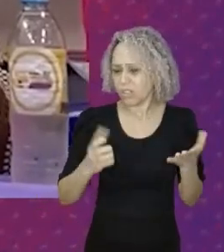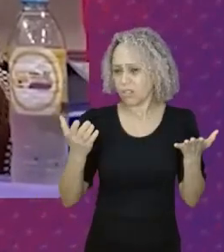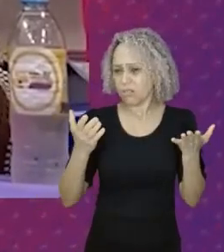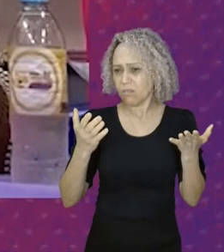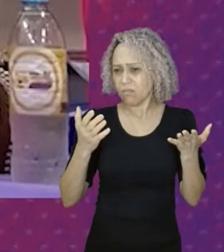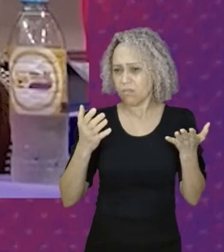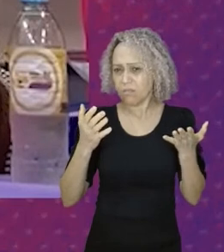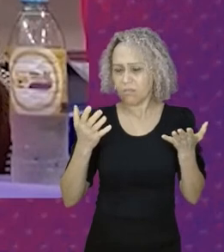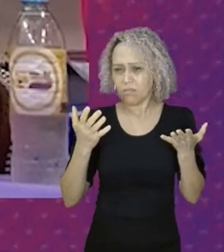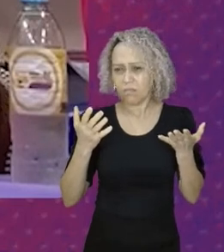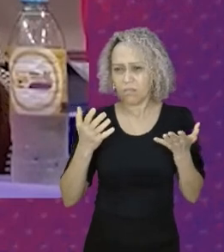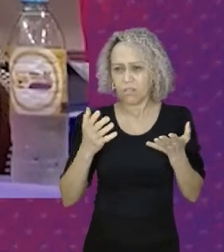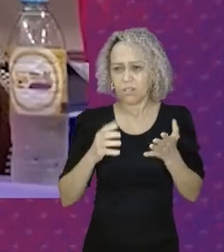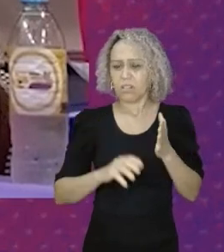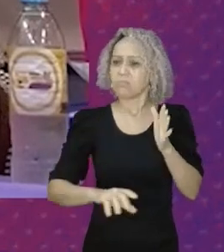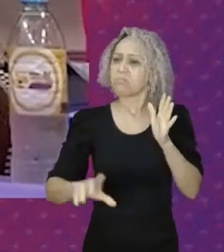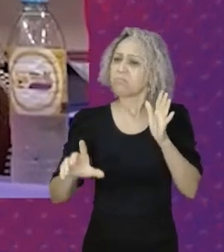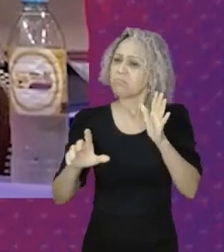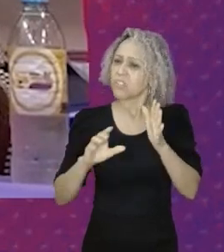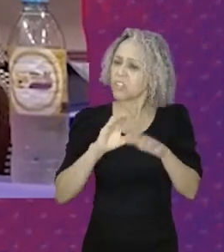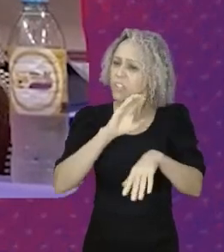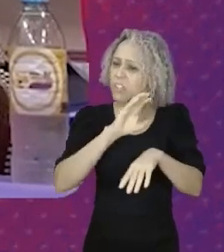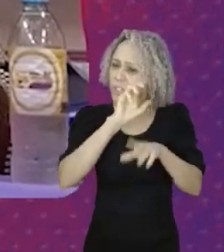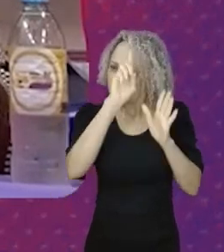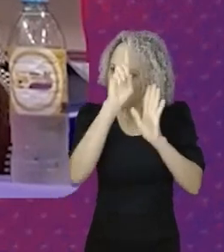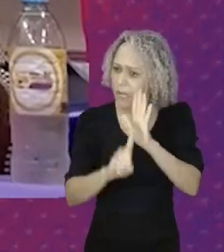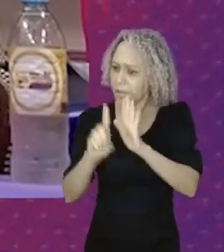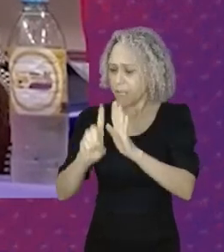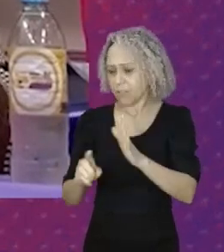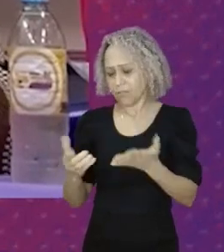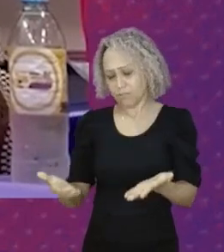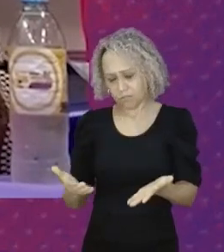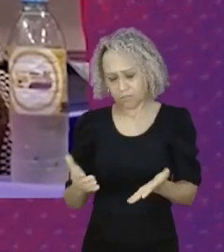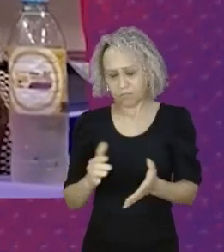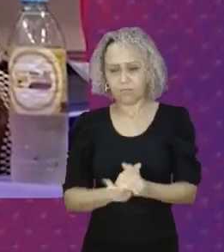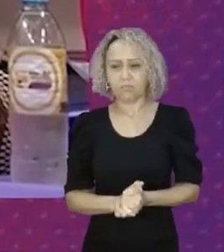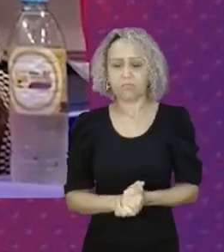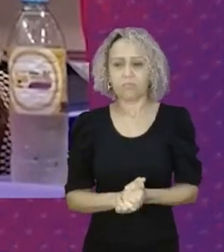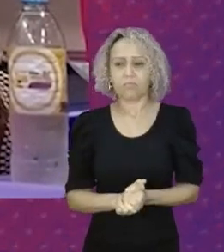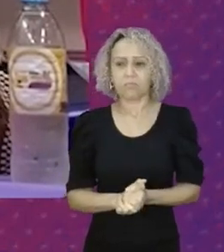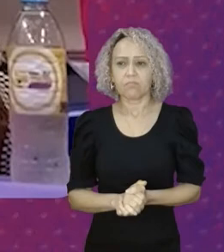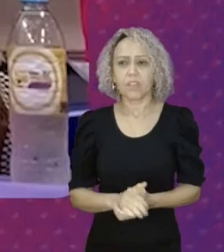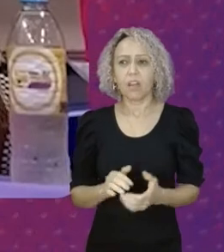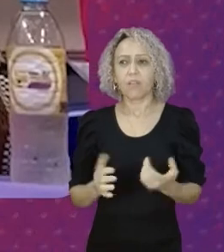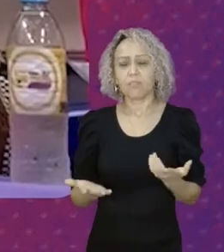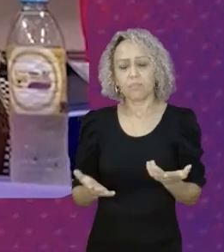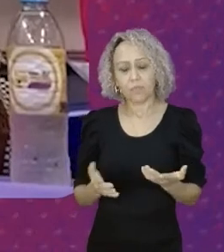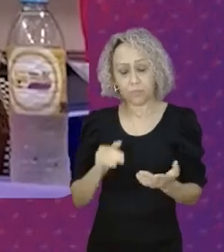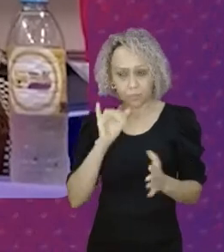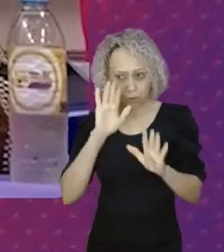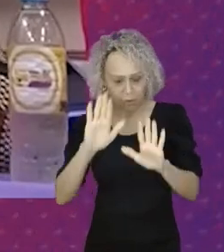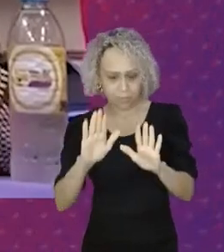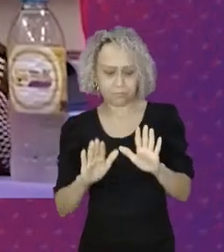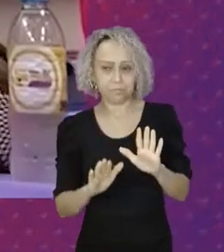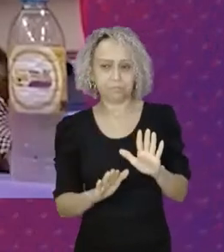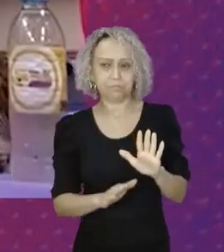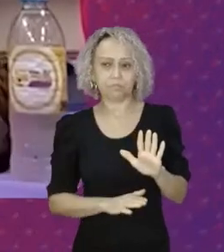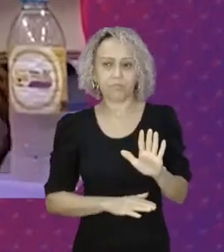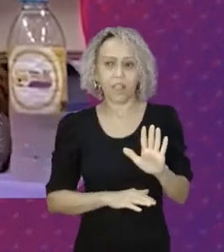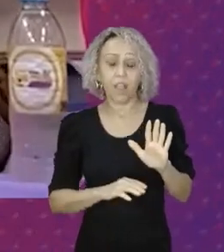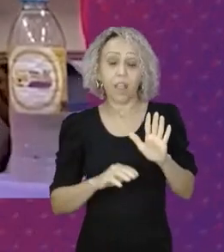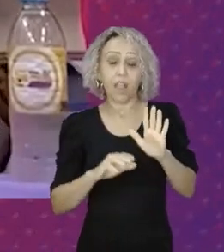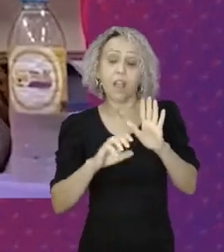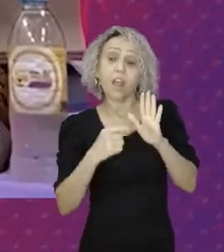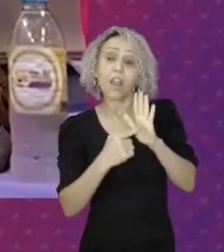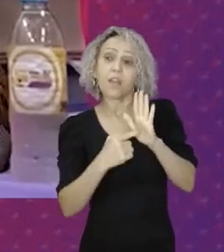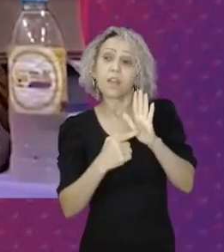uma legislação que ela vai ser fundante para as crianças, que é o Estatuto da Criança e do Adolescente. Porque o Estatuto